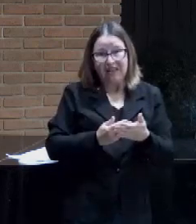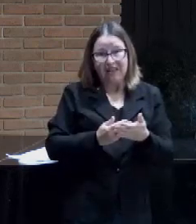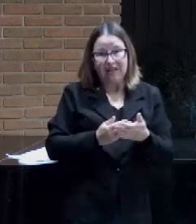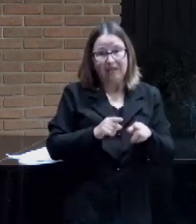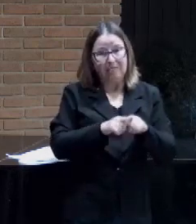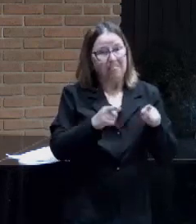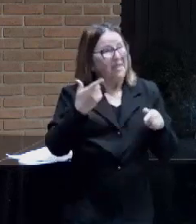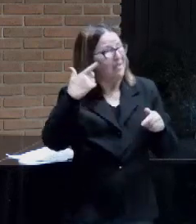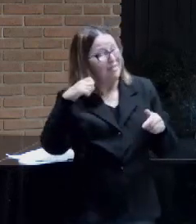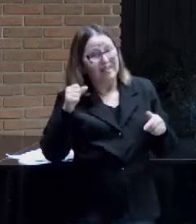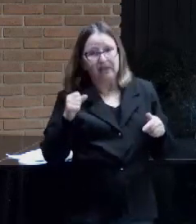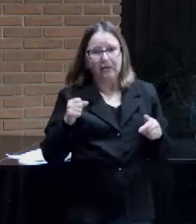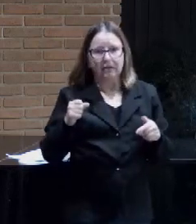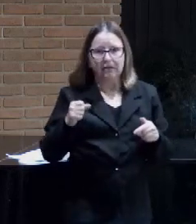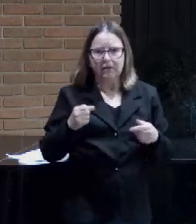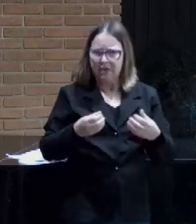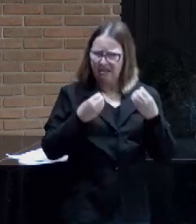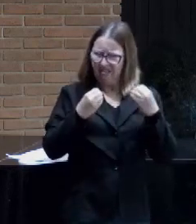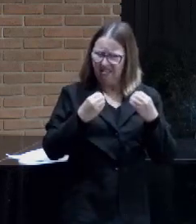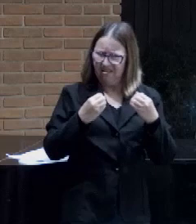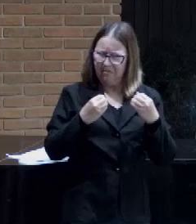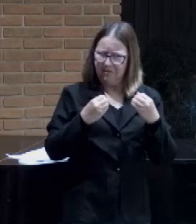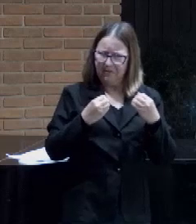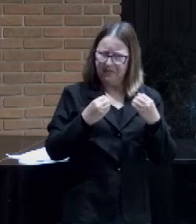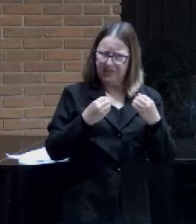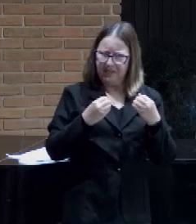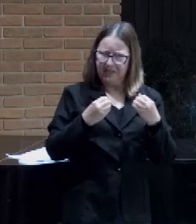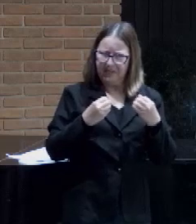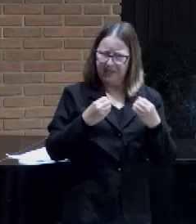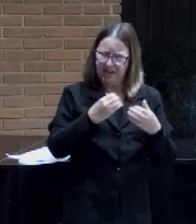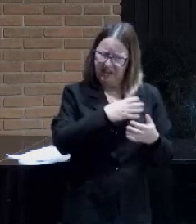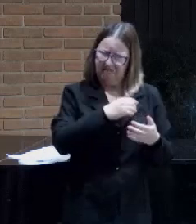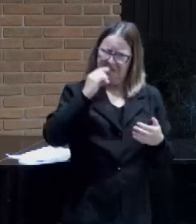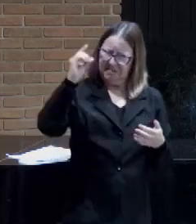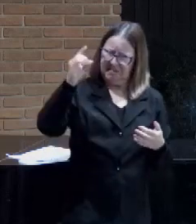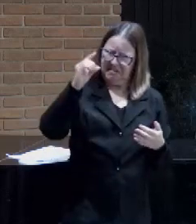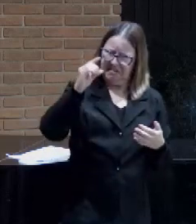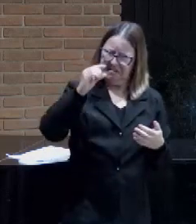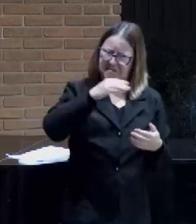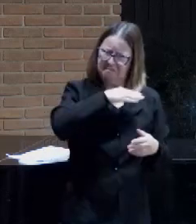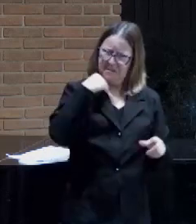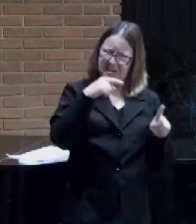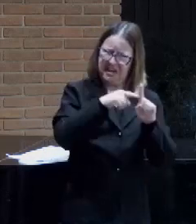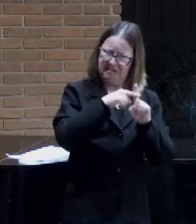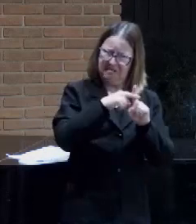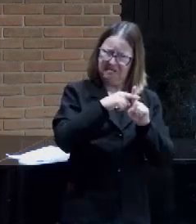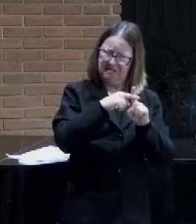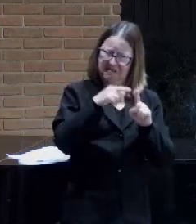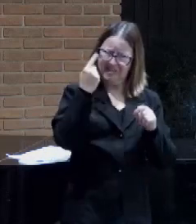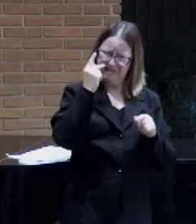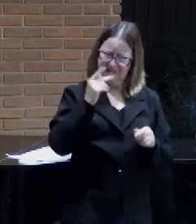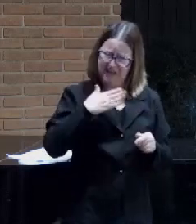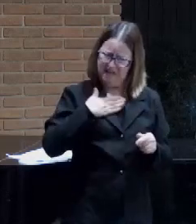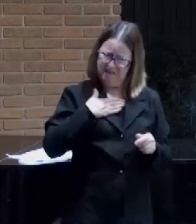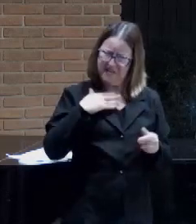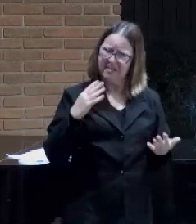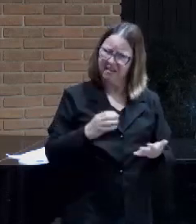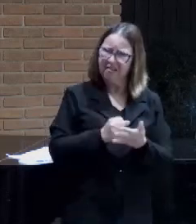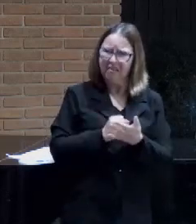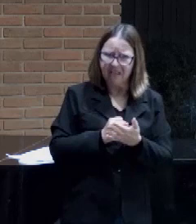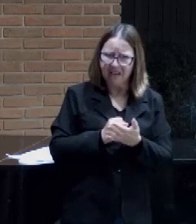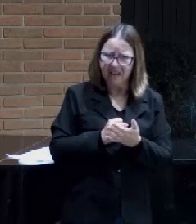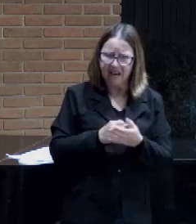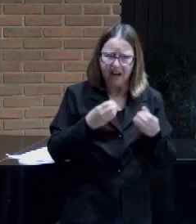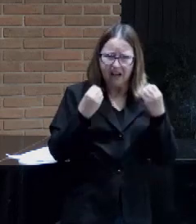tudo isso. Filho de Deus, morrer numa cruz, para que eu que não mereço seja salvo. Isso não faz sentido. Até que eu